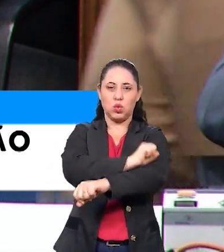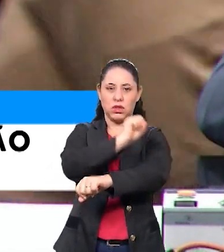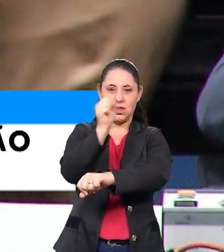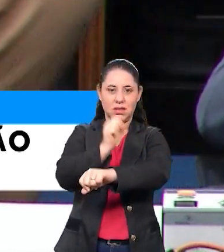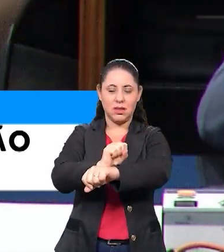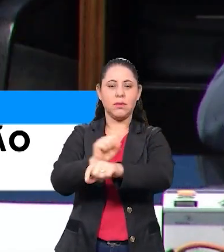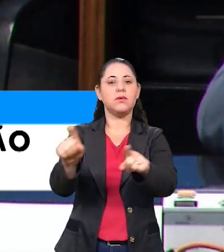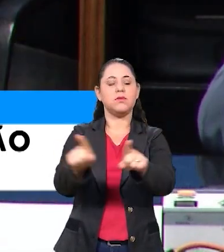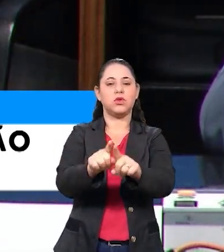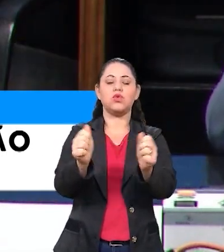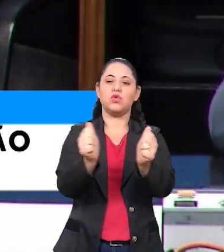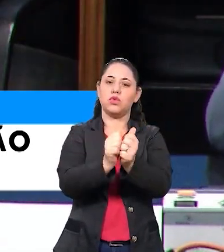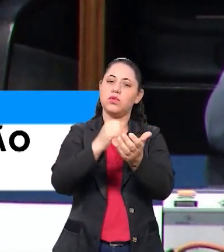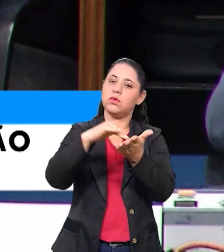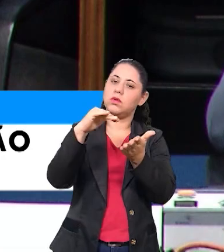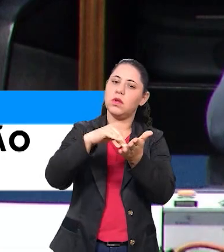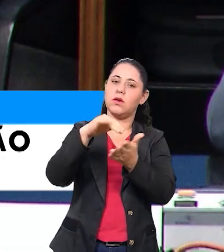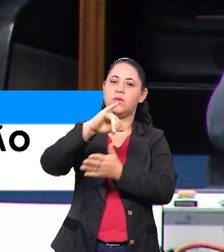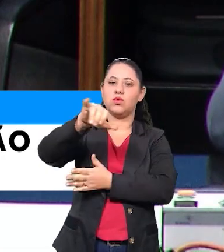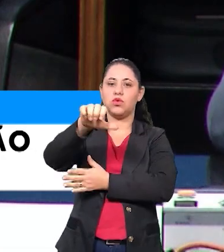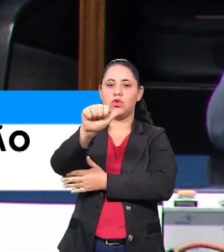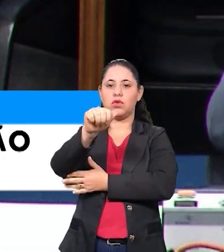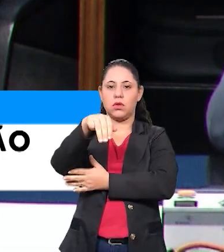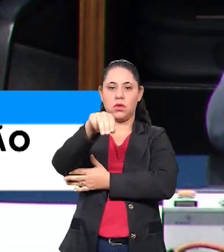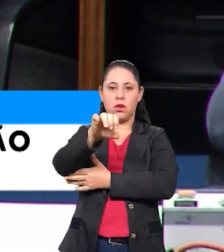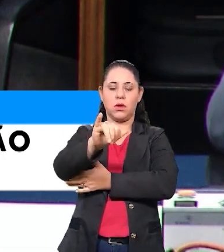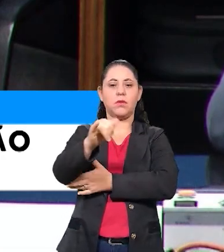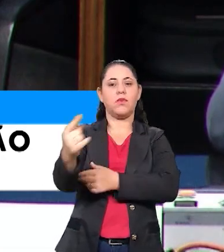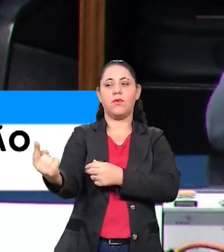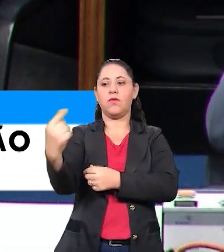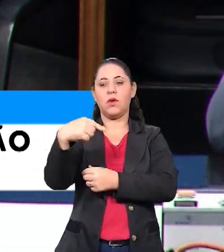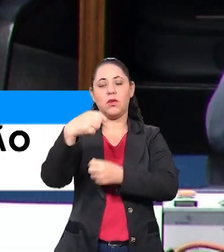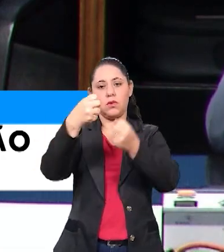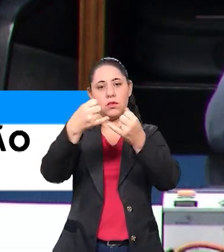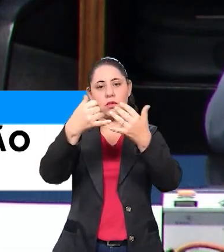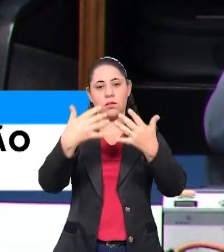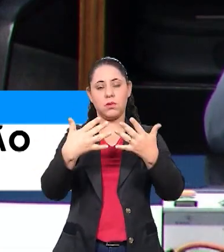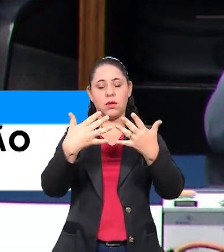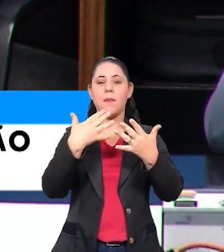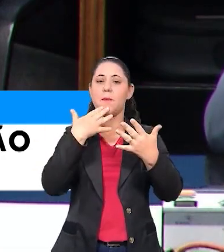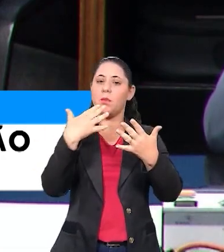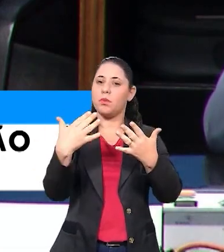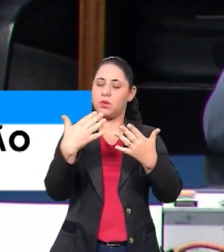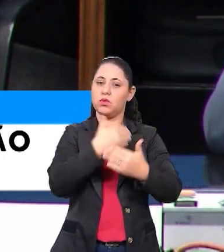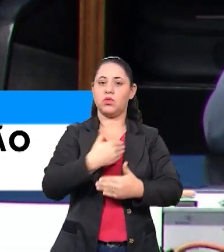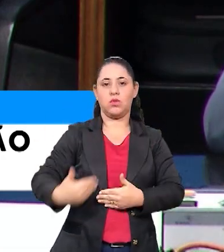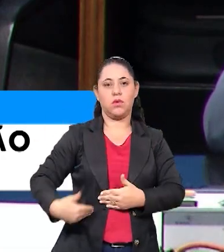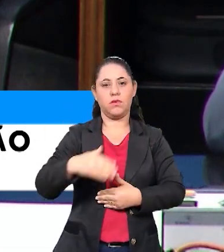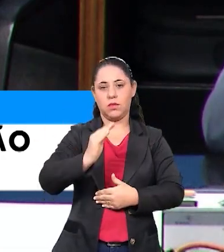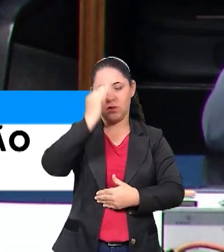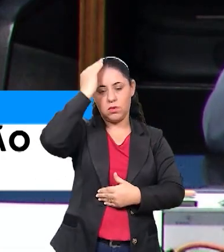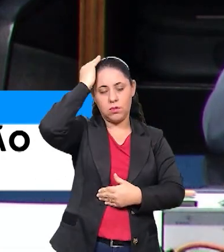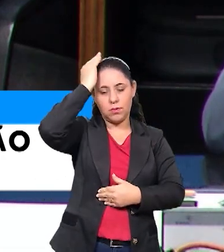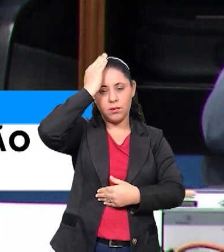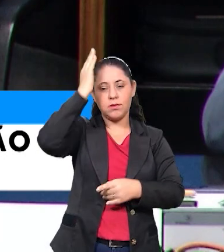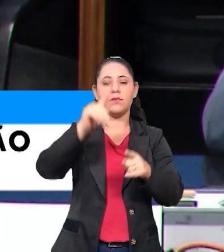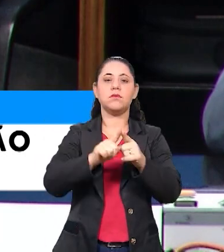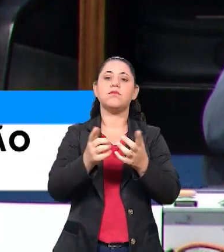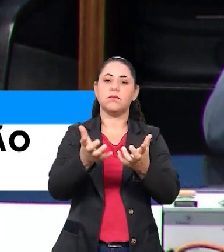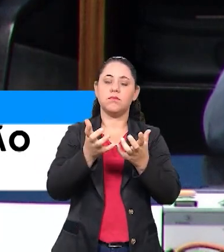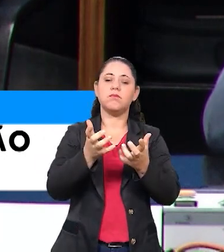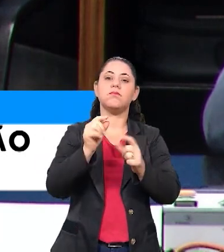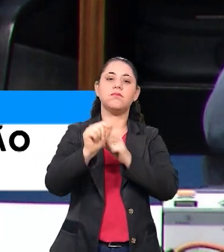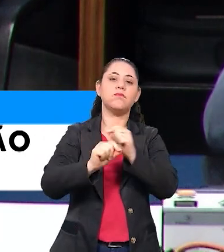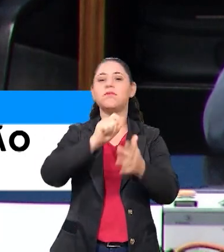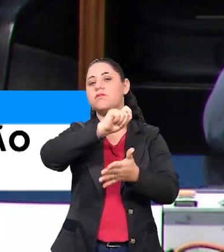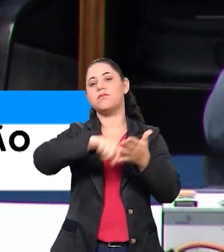Estado, junto com o nosso secretário Jaime Berro, que veio a essa casa explicar o projeto a pedido do nosso governador Reinaldo